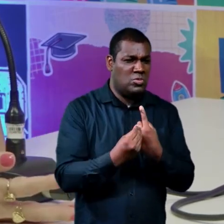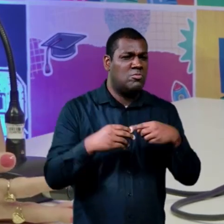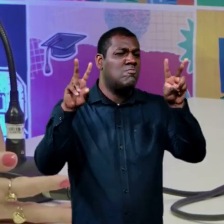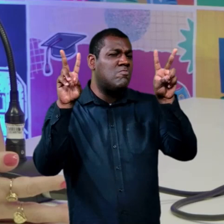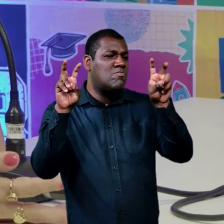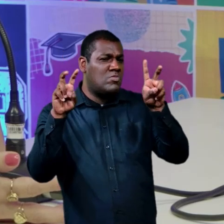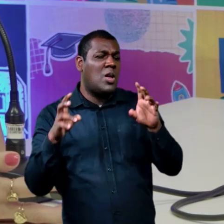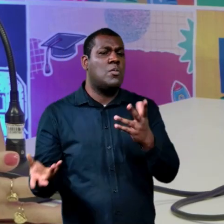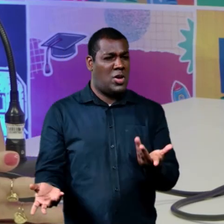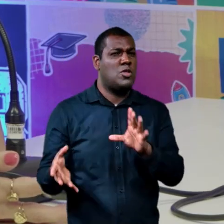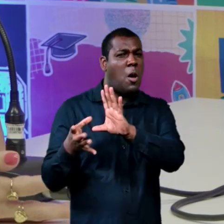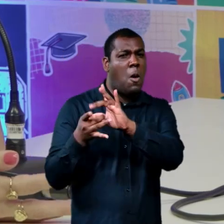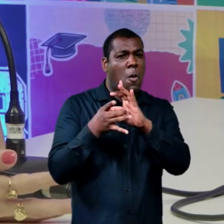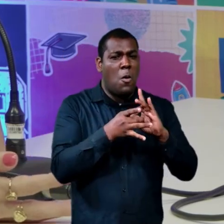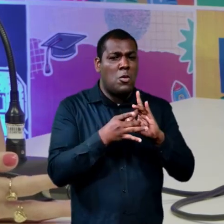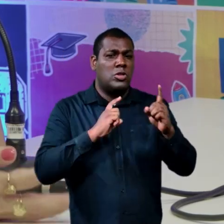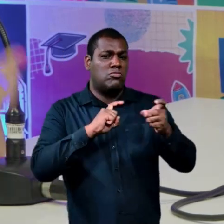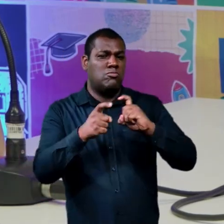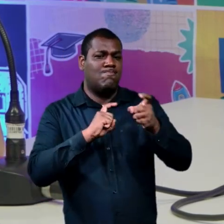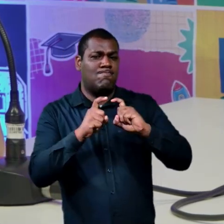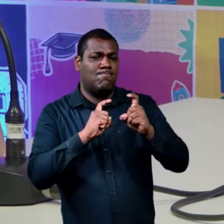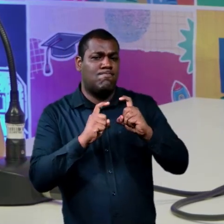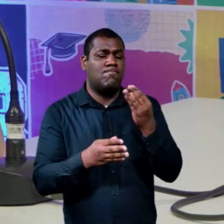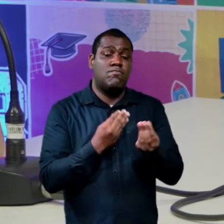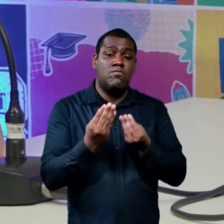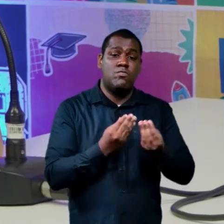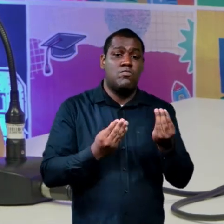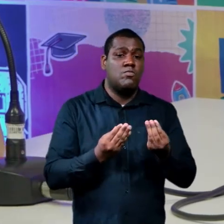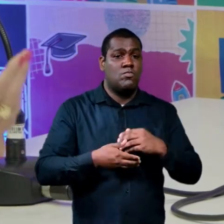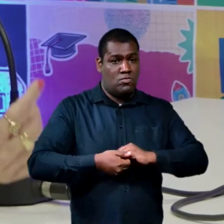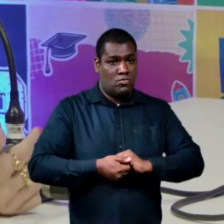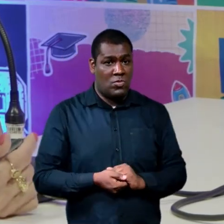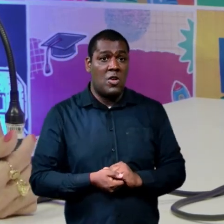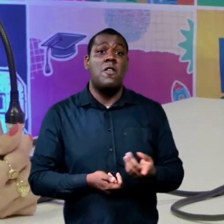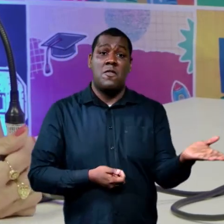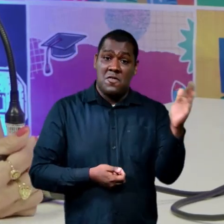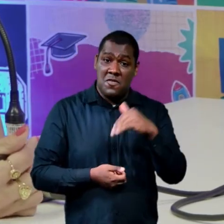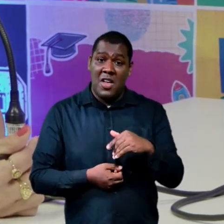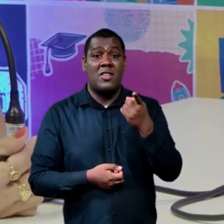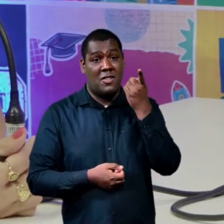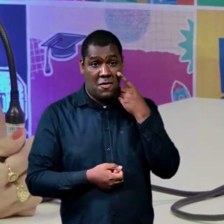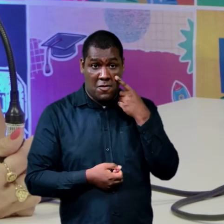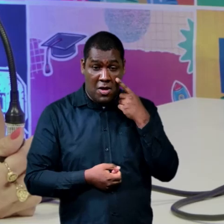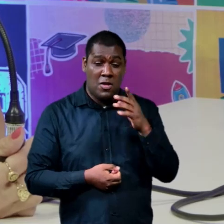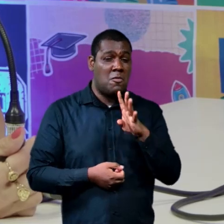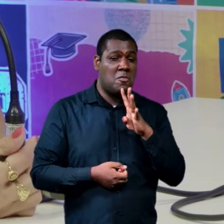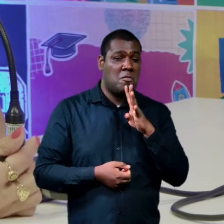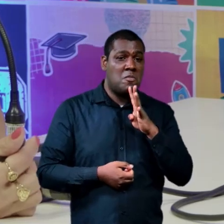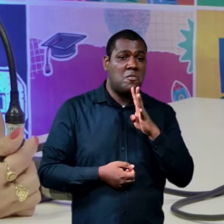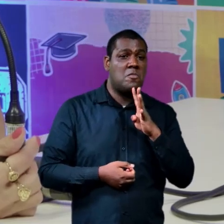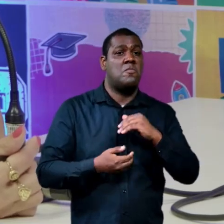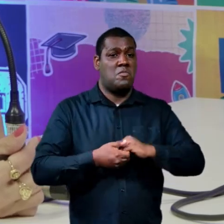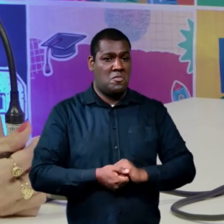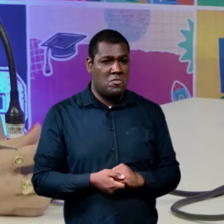no âmbito administrativo, né? Então, falaremos sobre isso. Se você já sabe, que bom, venha, aprofunda com a gente. Se não sabe, curta com